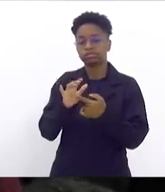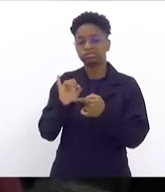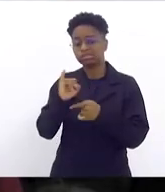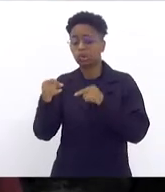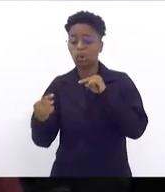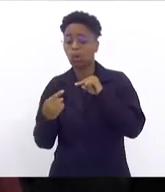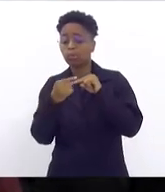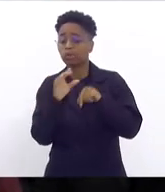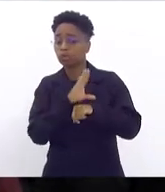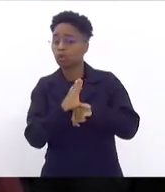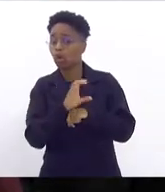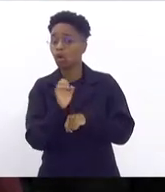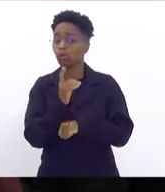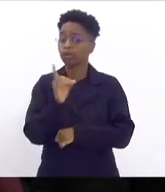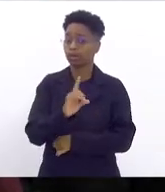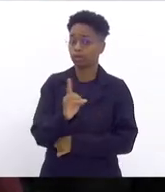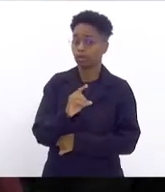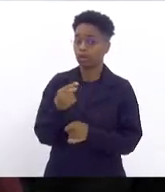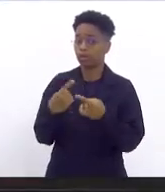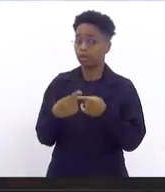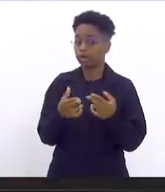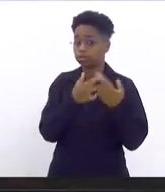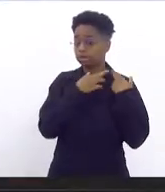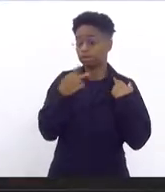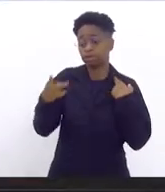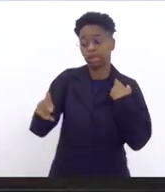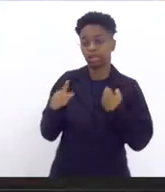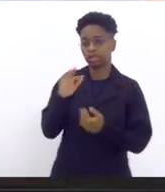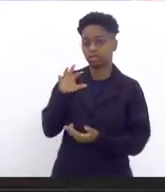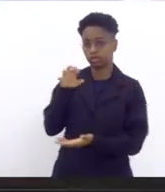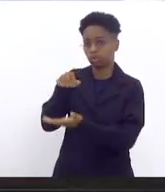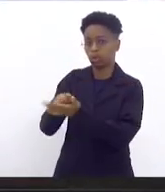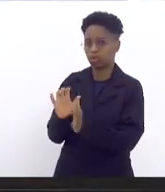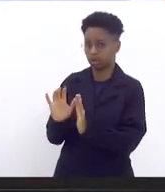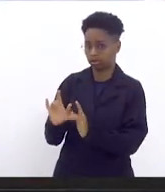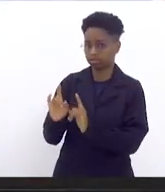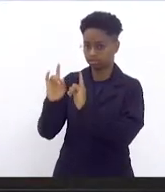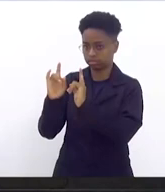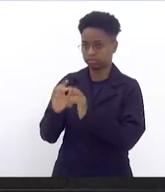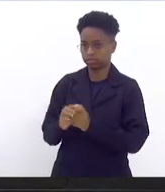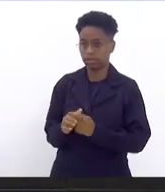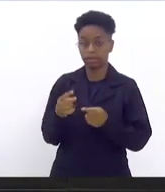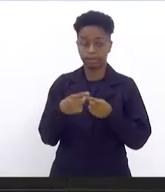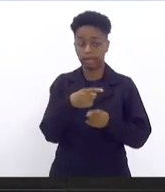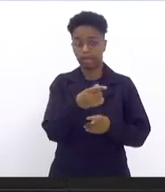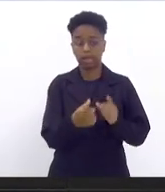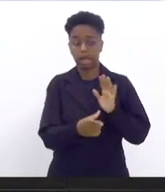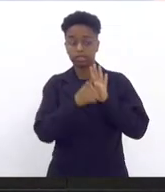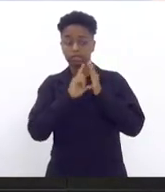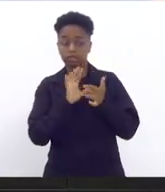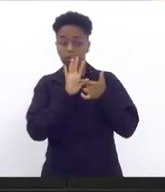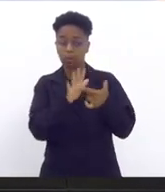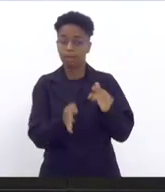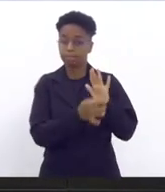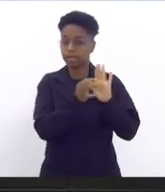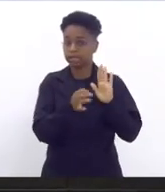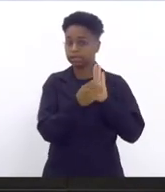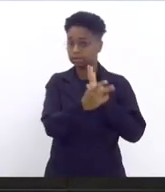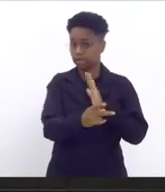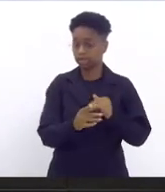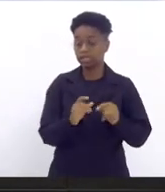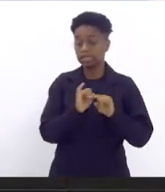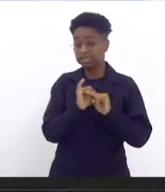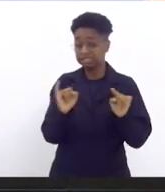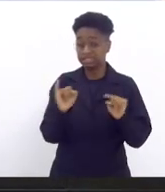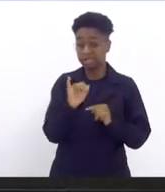têm competência. Entendi. A competência deles para tombar. Então você tá, o senhor está se antecipando. Está antecipando. Entendi. E vindo com o parecer deles. Ainda que